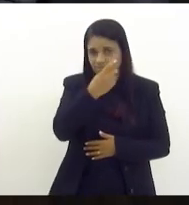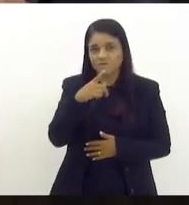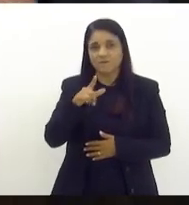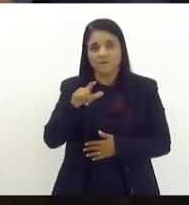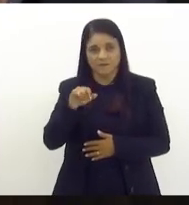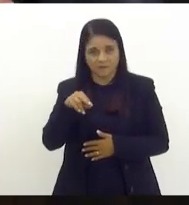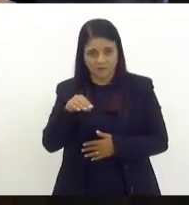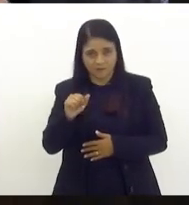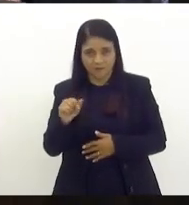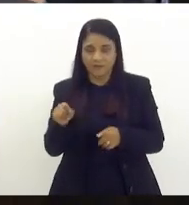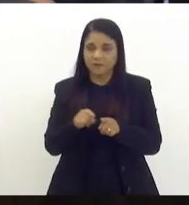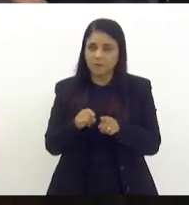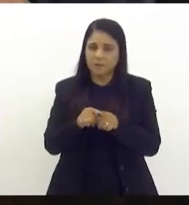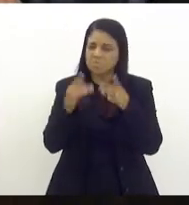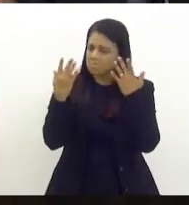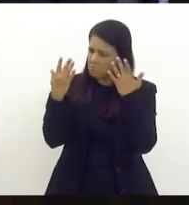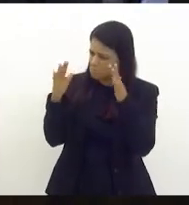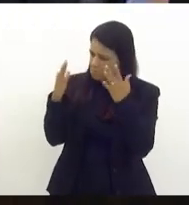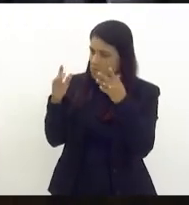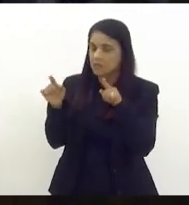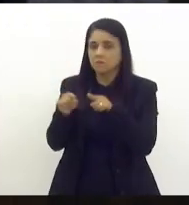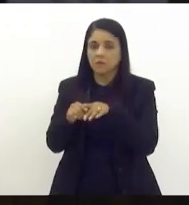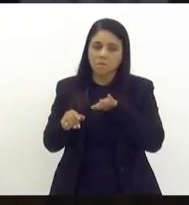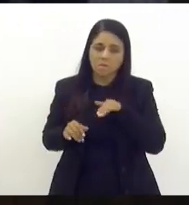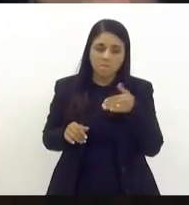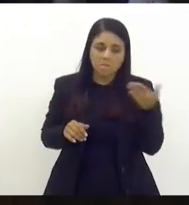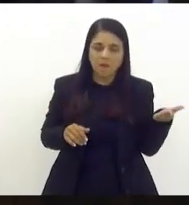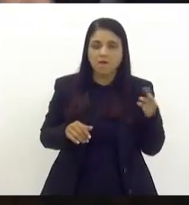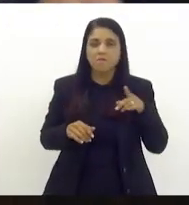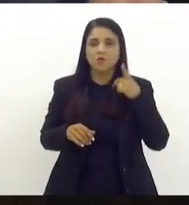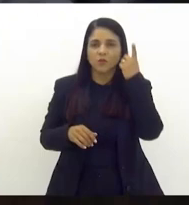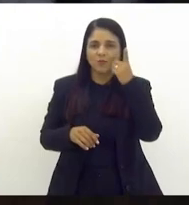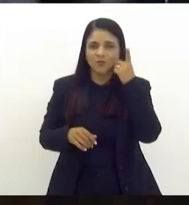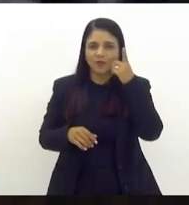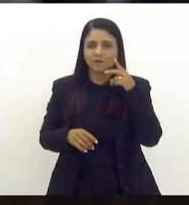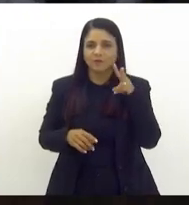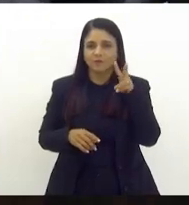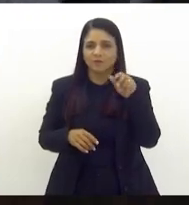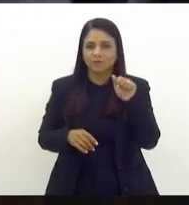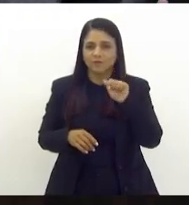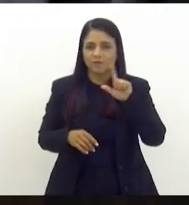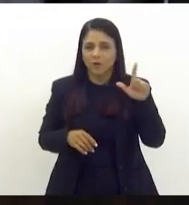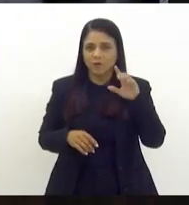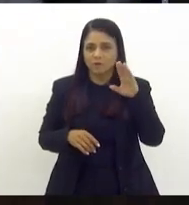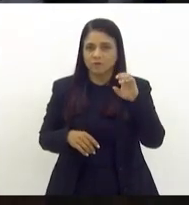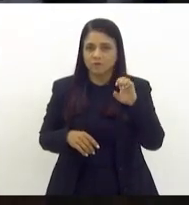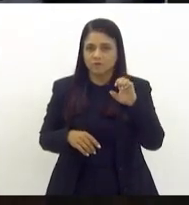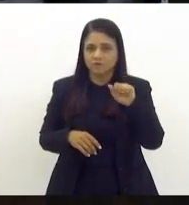tô aqui também do meu lado do meu nome Deputado Valdo Ceasa aqui com a gente